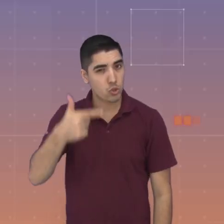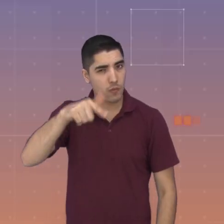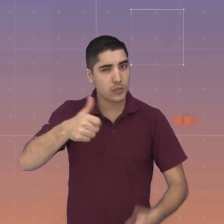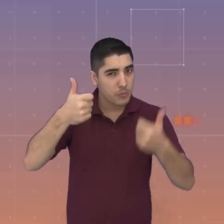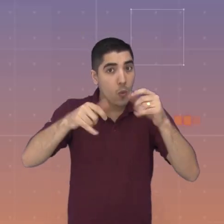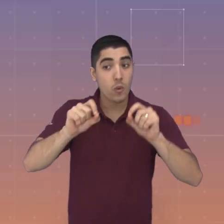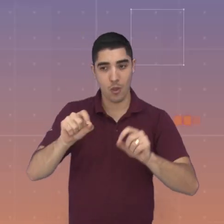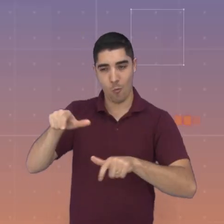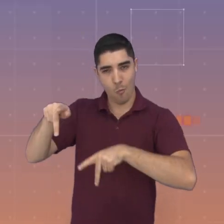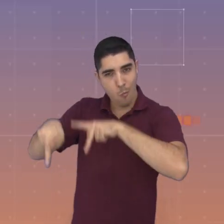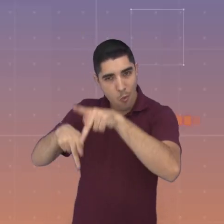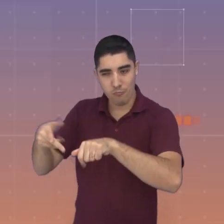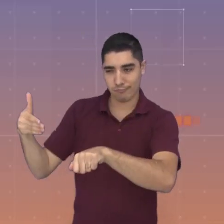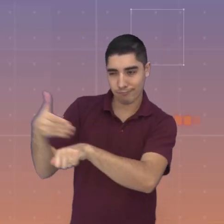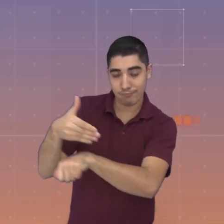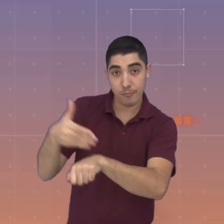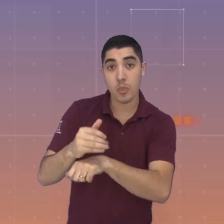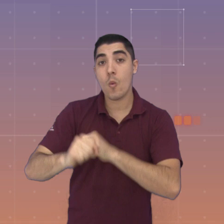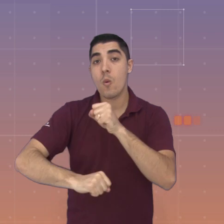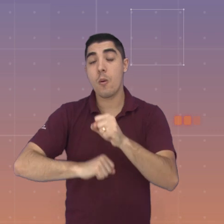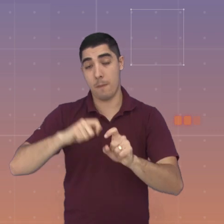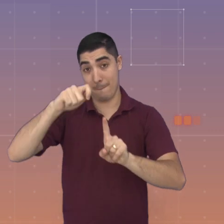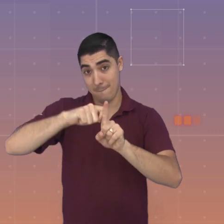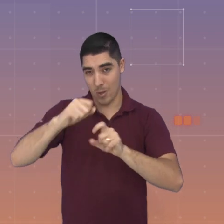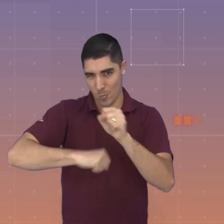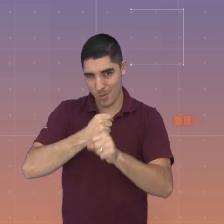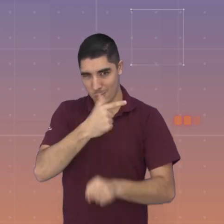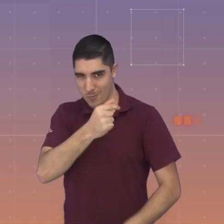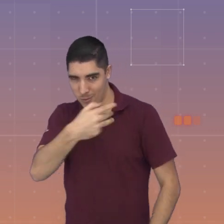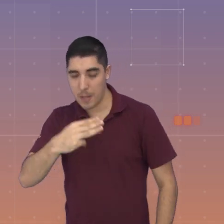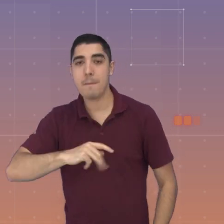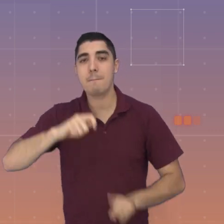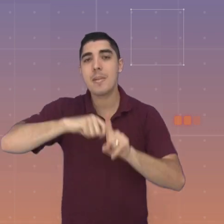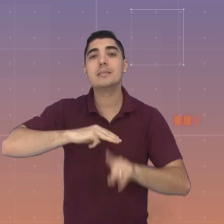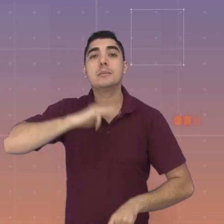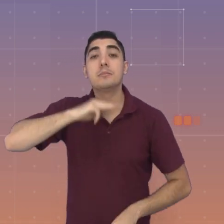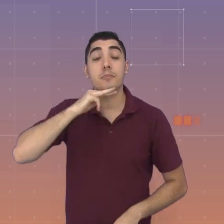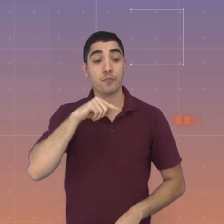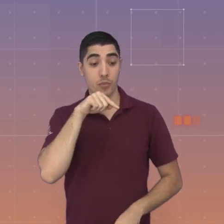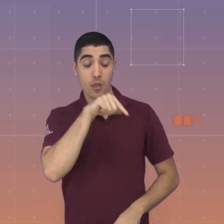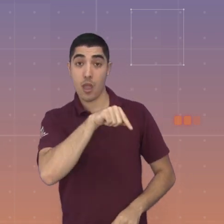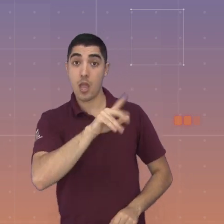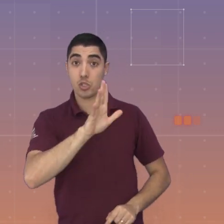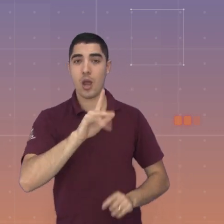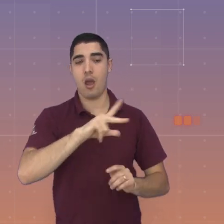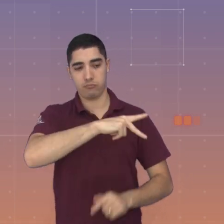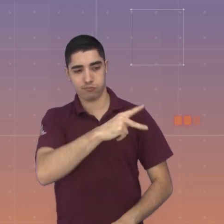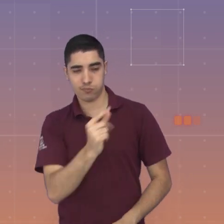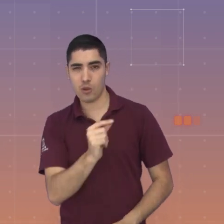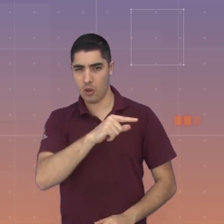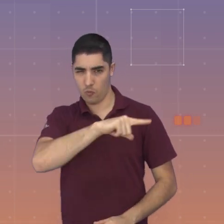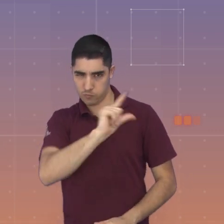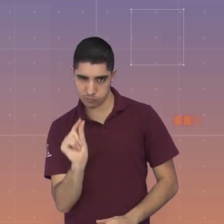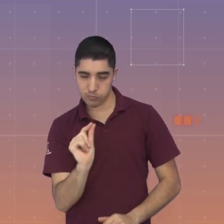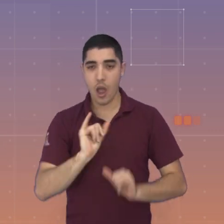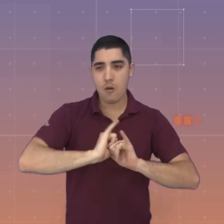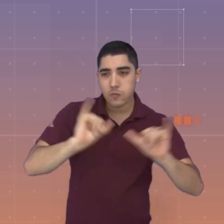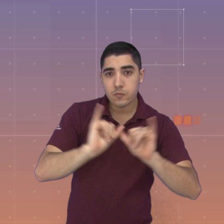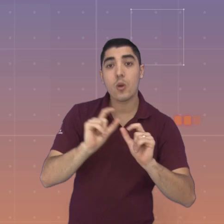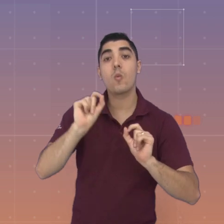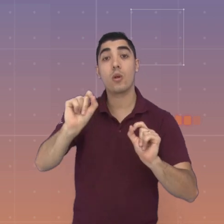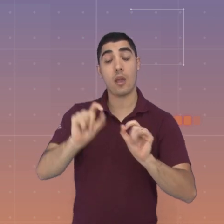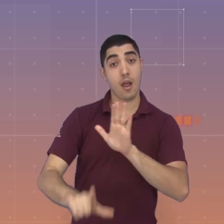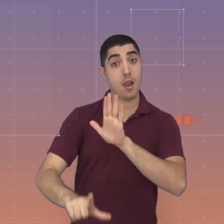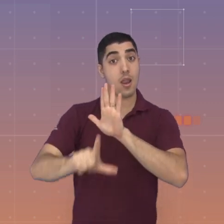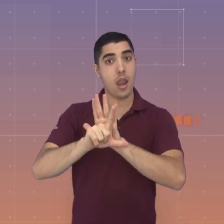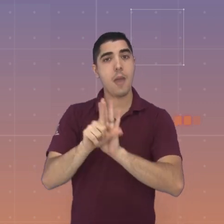ainda falando sobre participação popular, em março de 2023, a Fundação Cassiano Ricardo divulgou o resultado do Planar, o